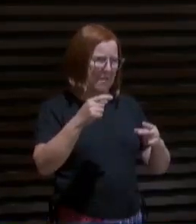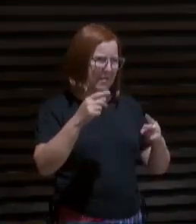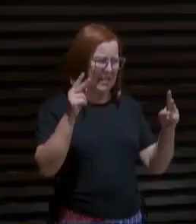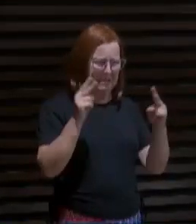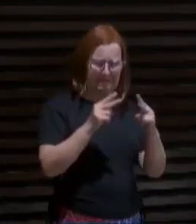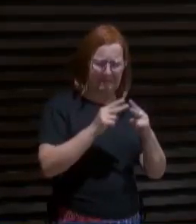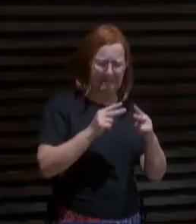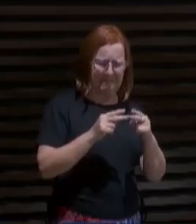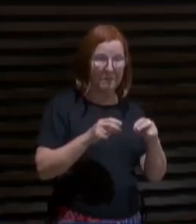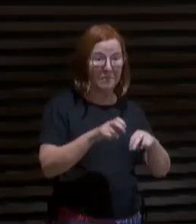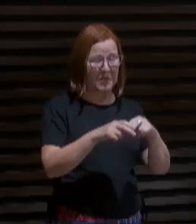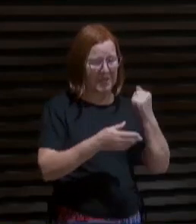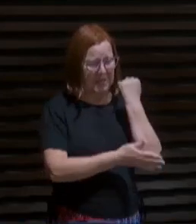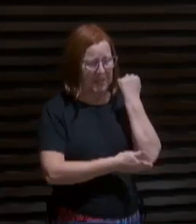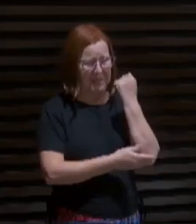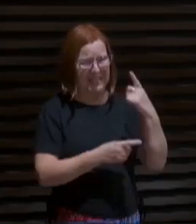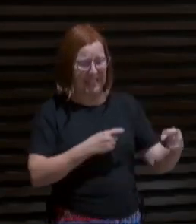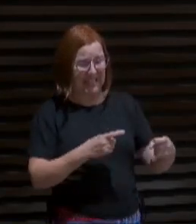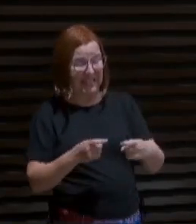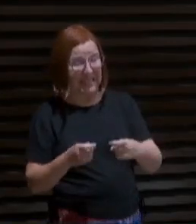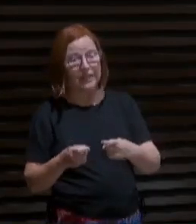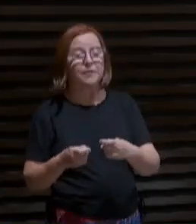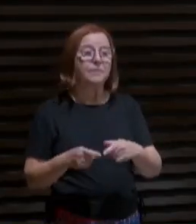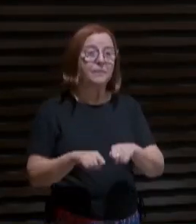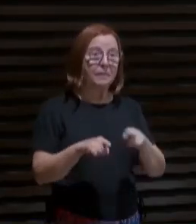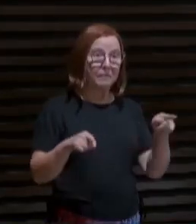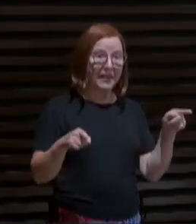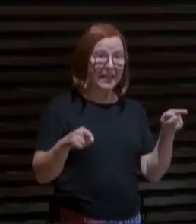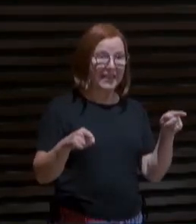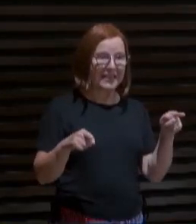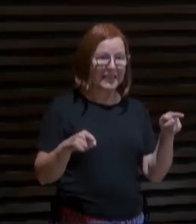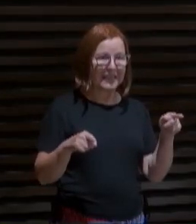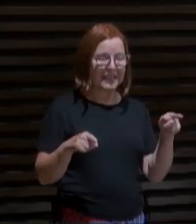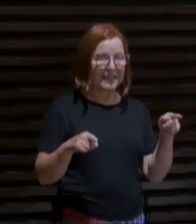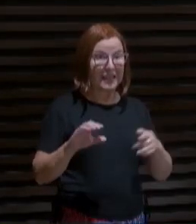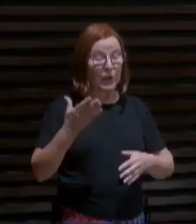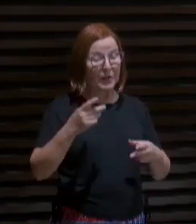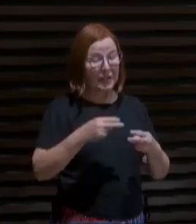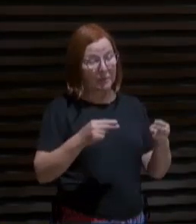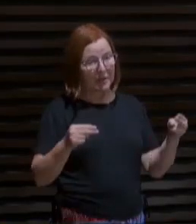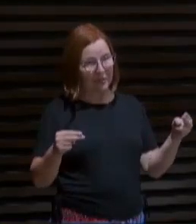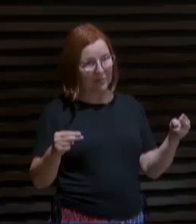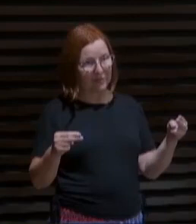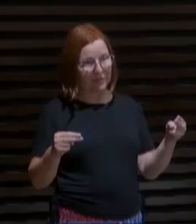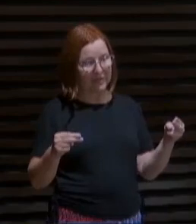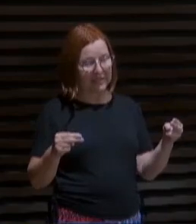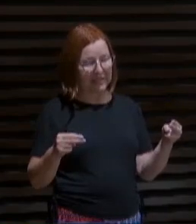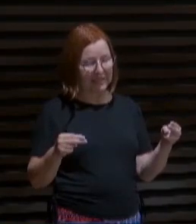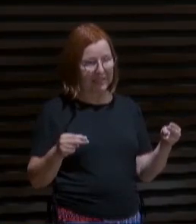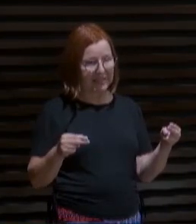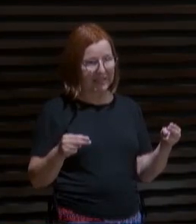que acontecem, mas aqui acontecem algumas coisas que são peculiares para esse